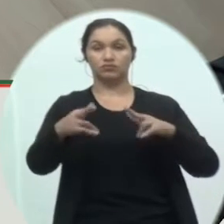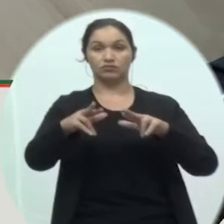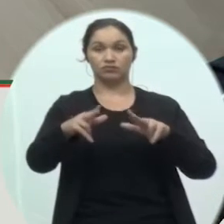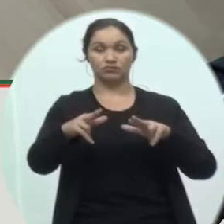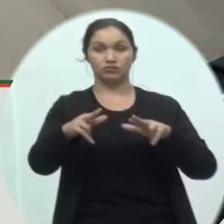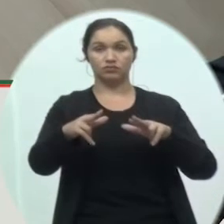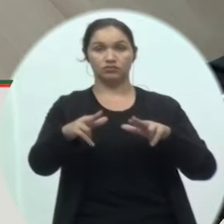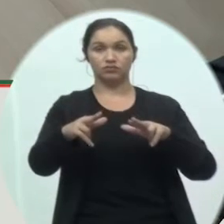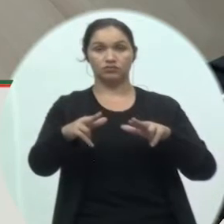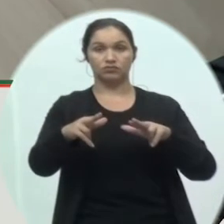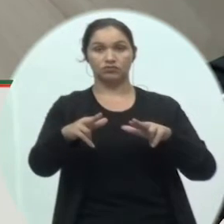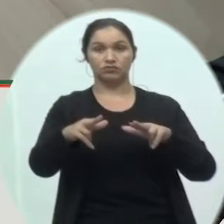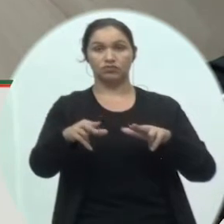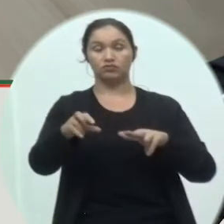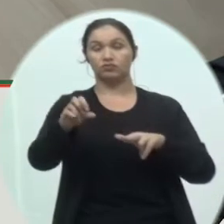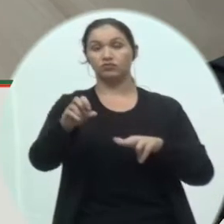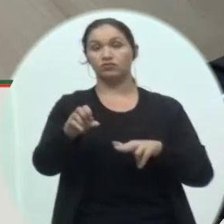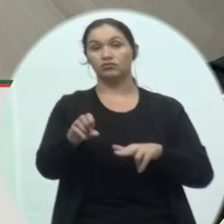da IPB.